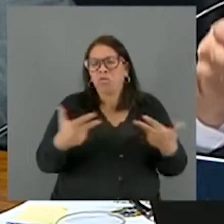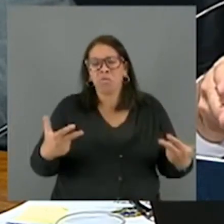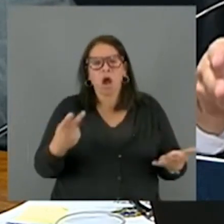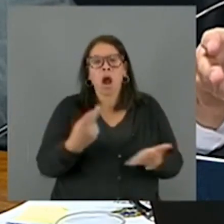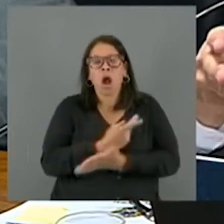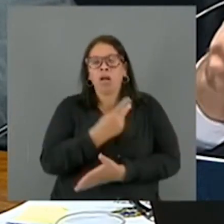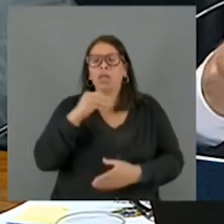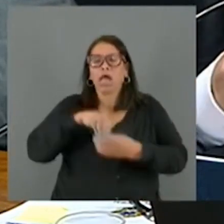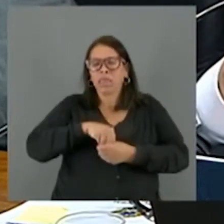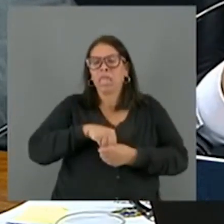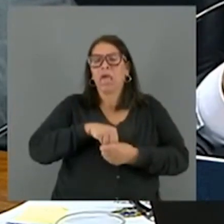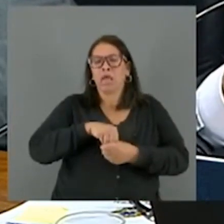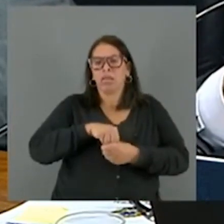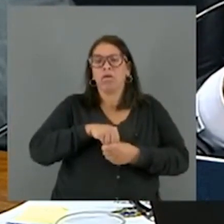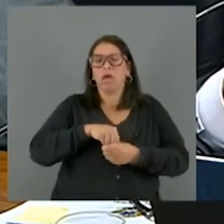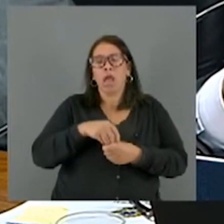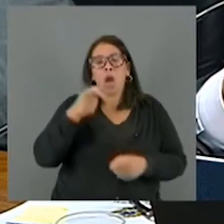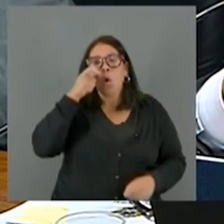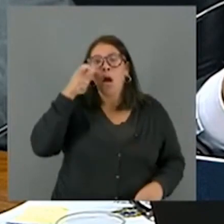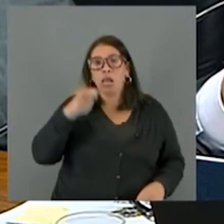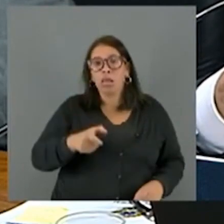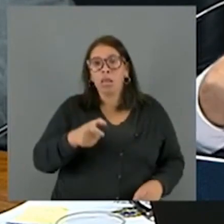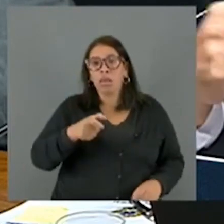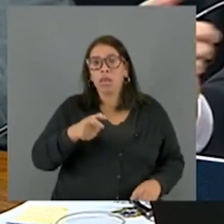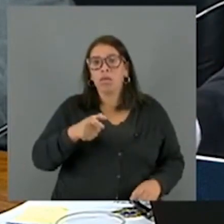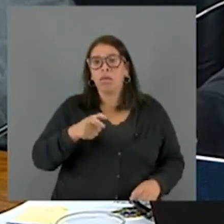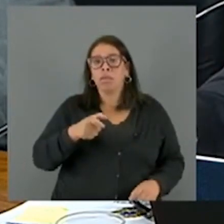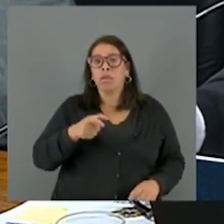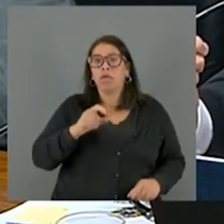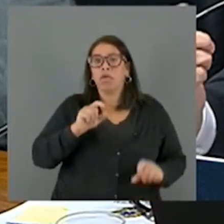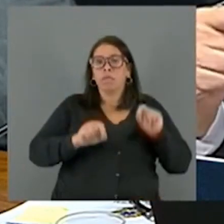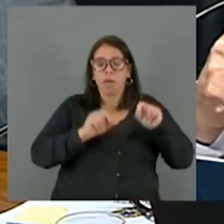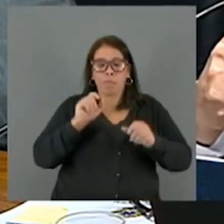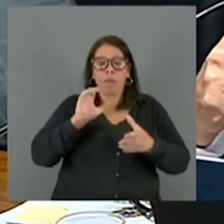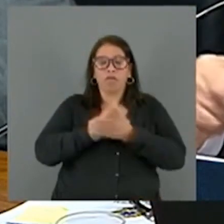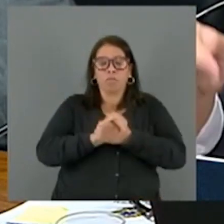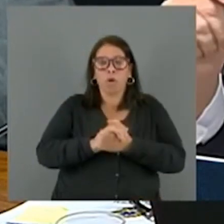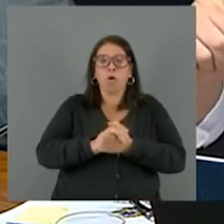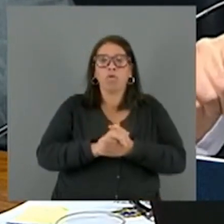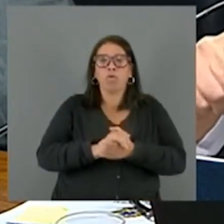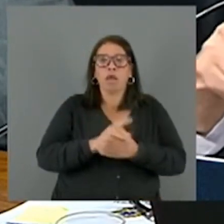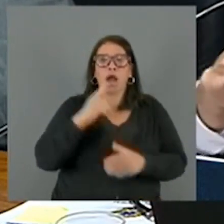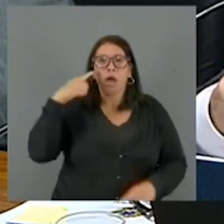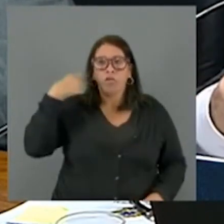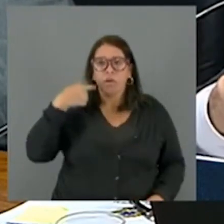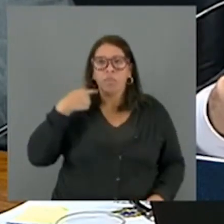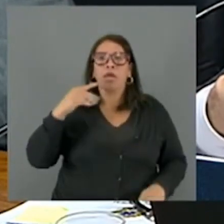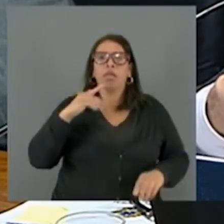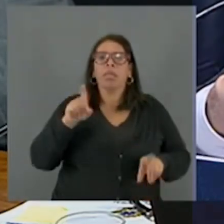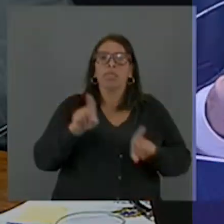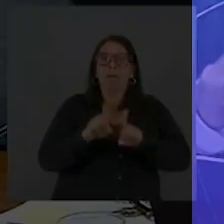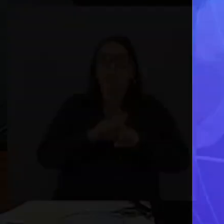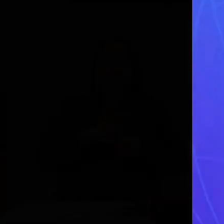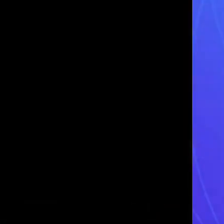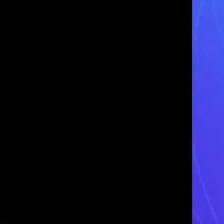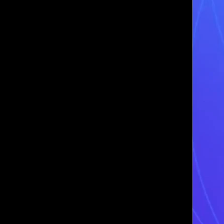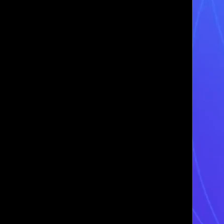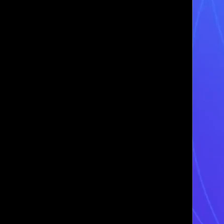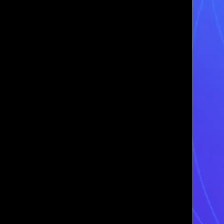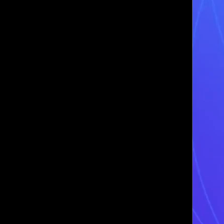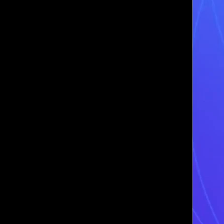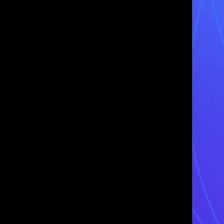após as declarações que ofenderam e imputaram falsamente fatos criminosos ao ministro Gilmar Mendes.